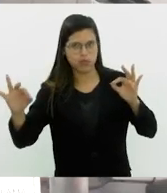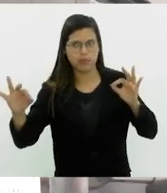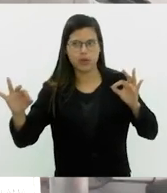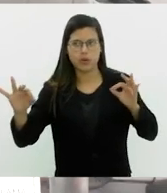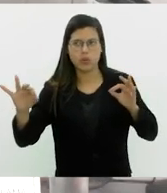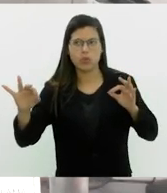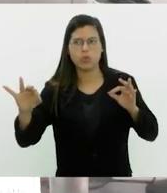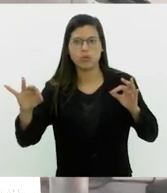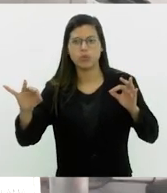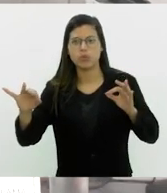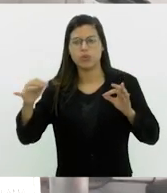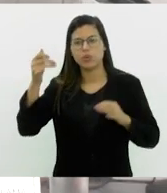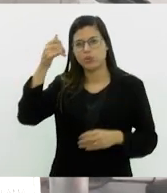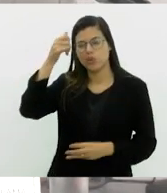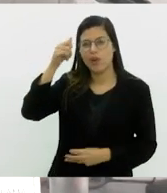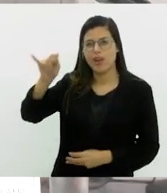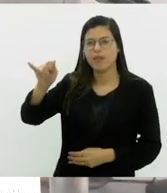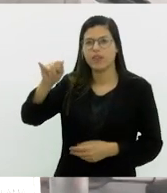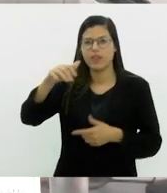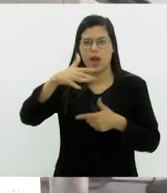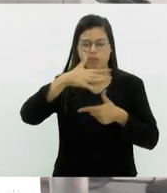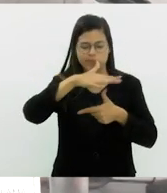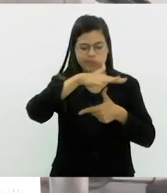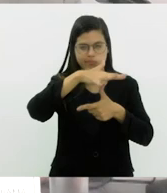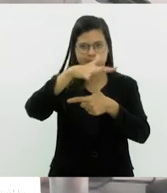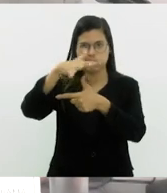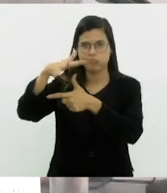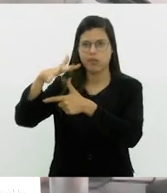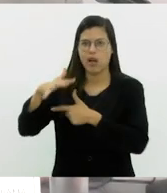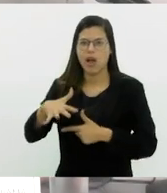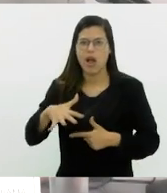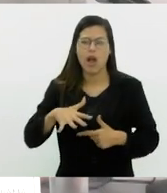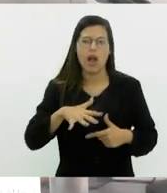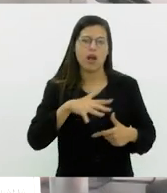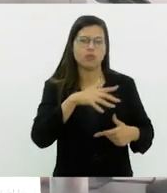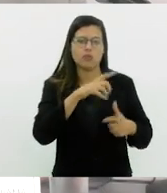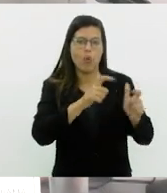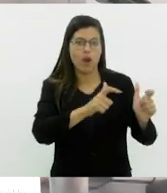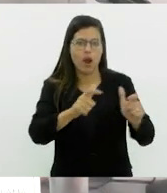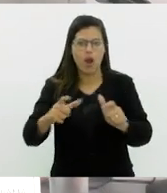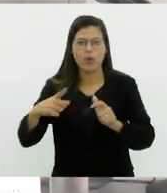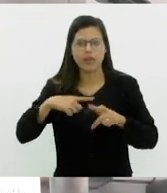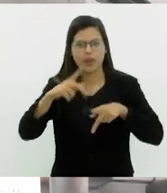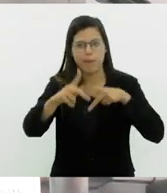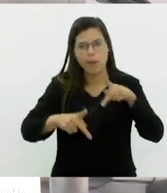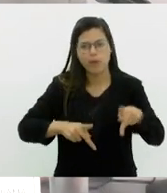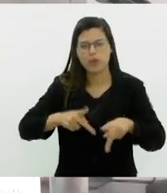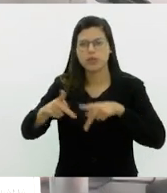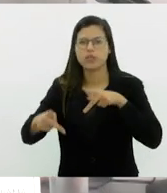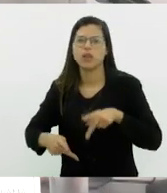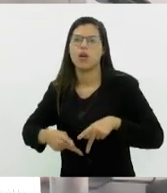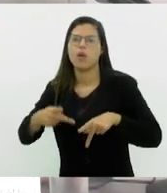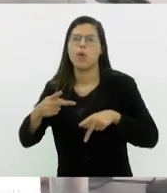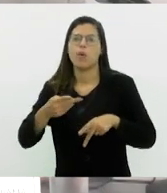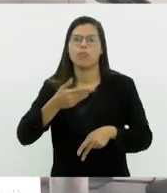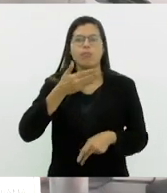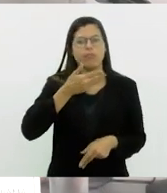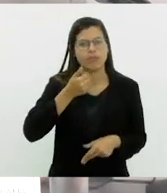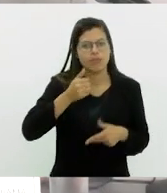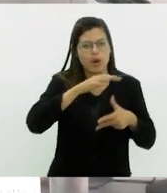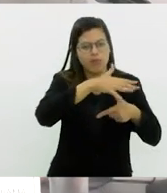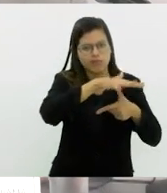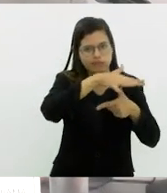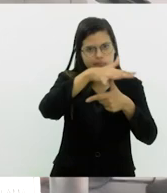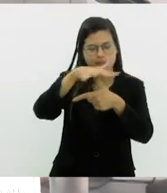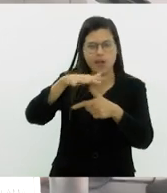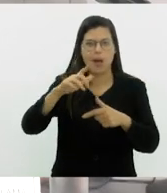sobrevoar as áreas mais densamente ocupadas, passar pelo mar, passar pelo canal do Jardim de